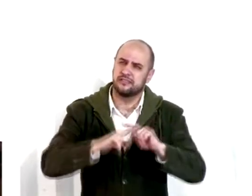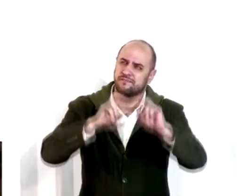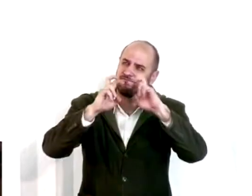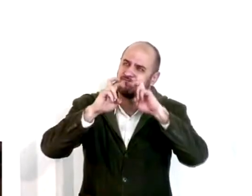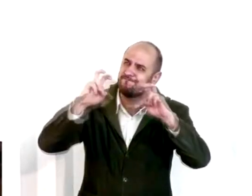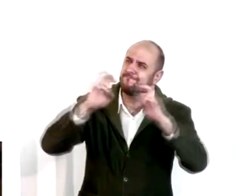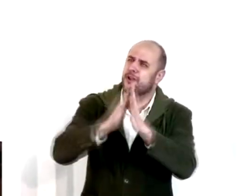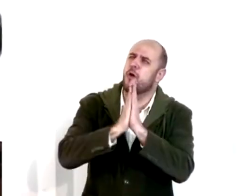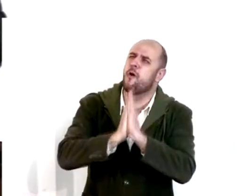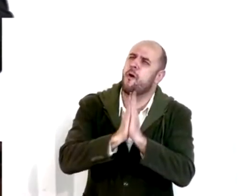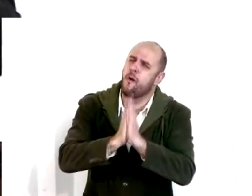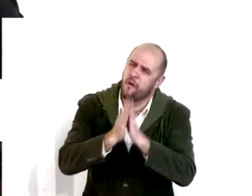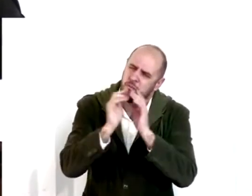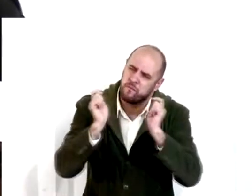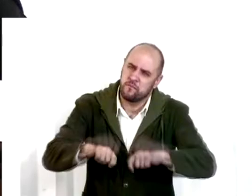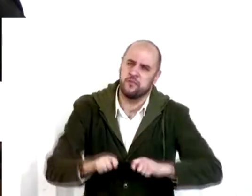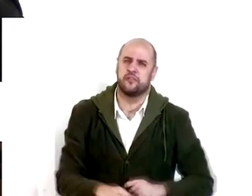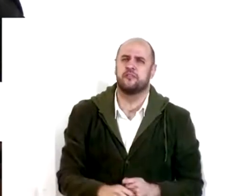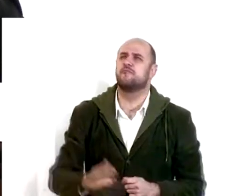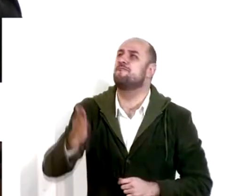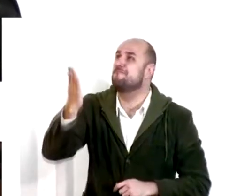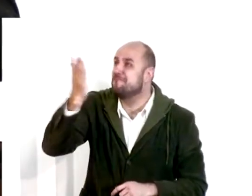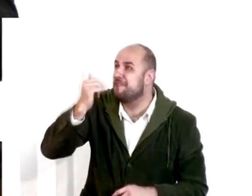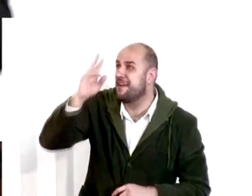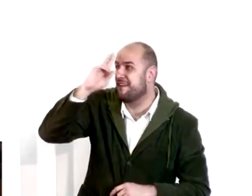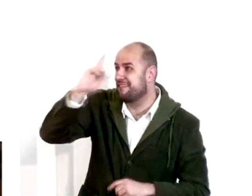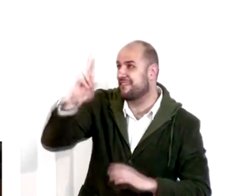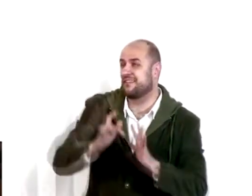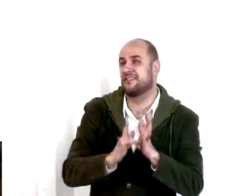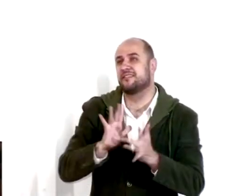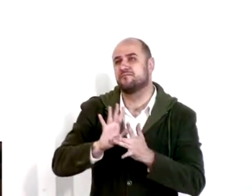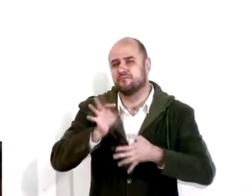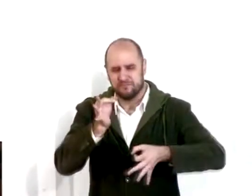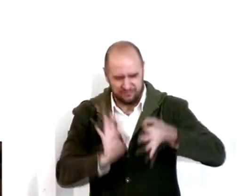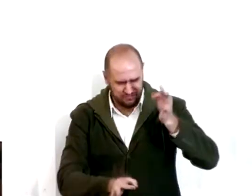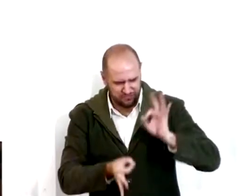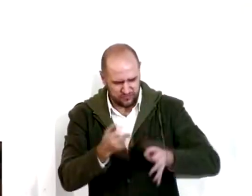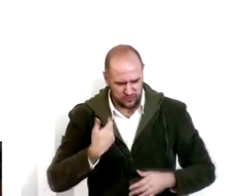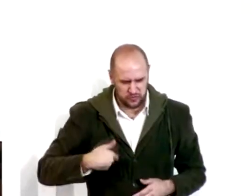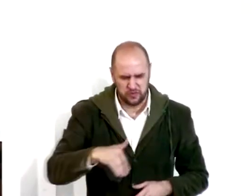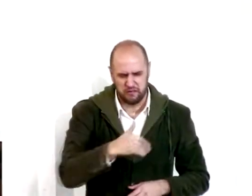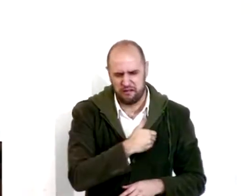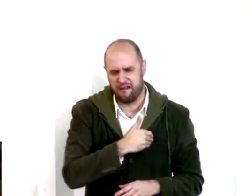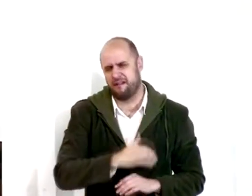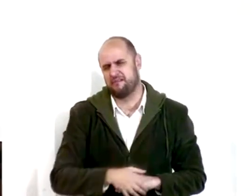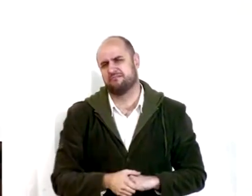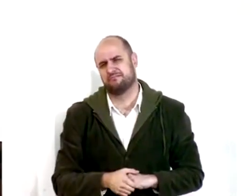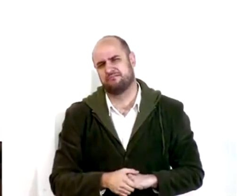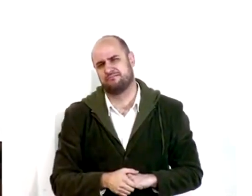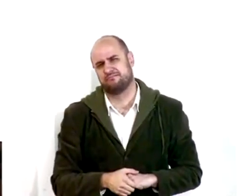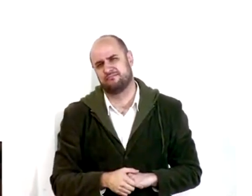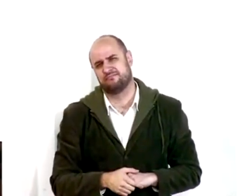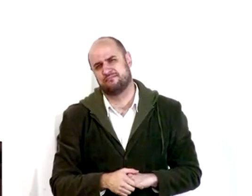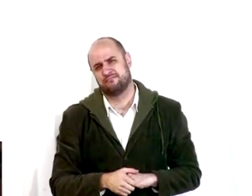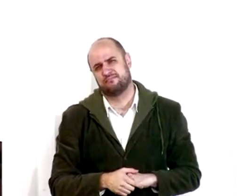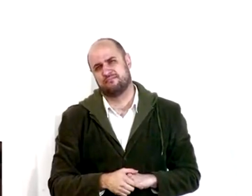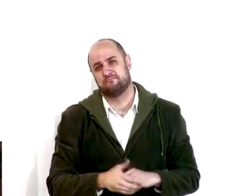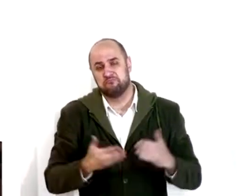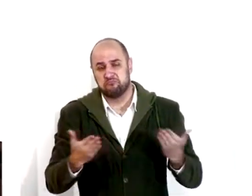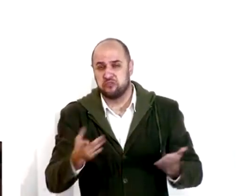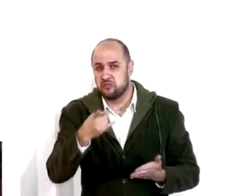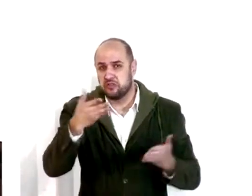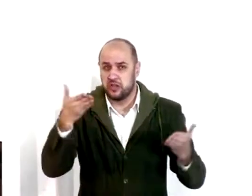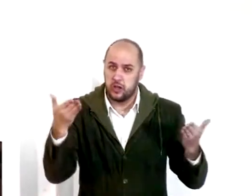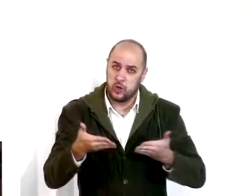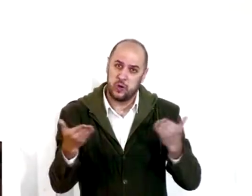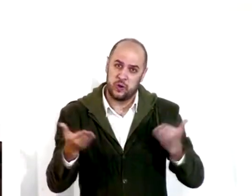orar. Ora vem, Senhor Jesus, julga a nossa causa. Talvez você nessa noite, como eu